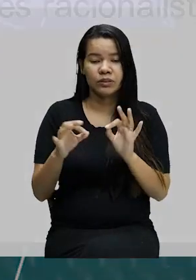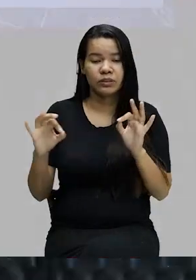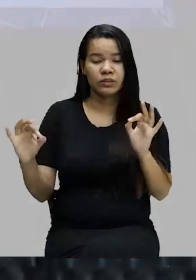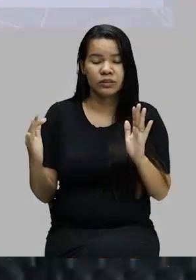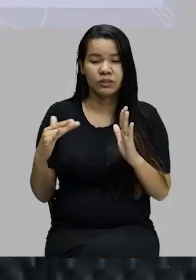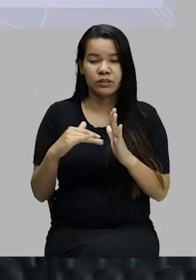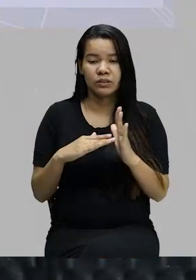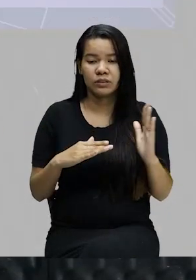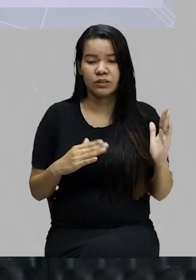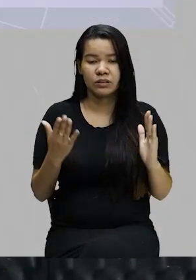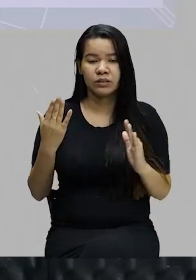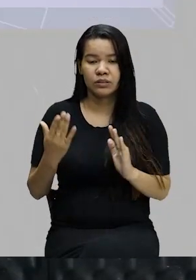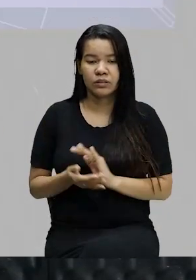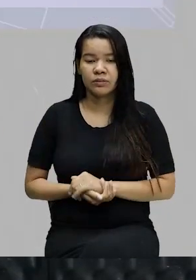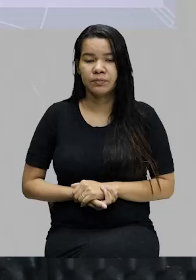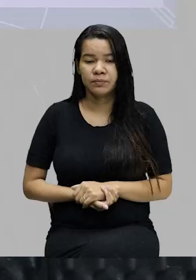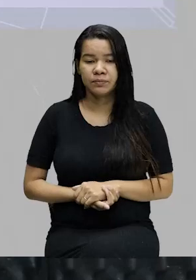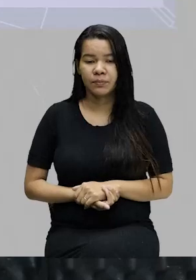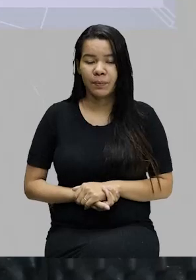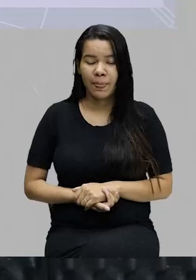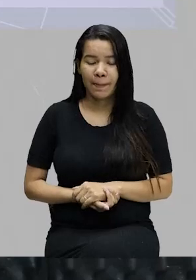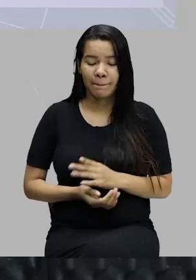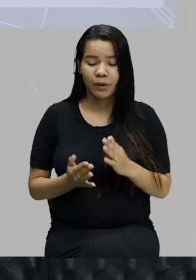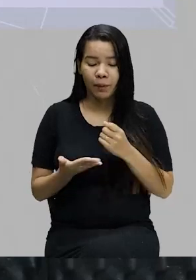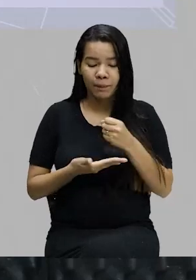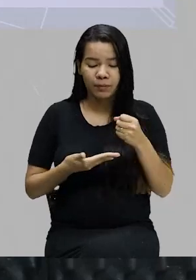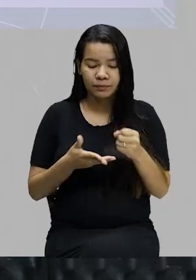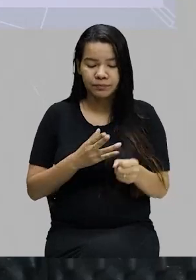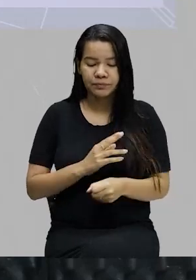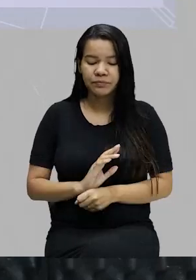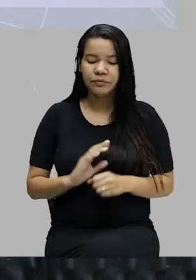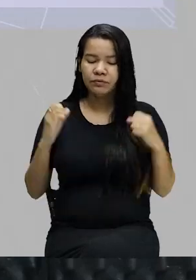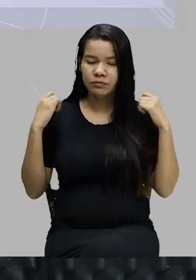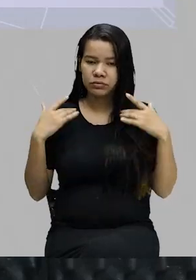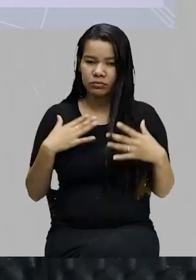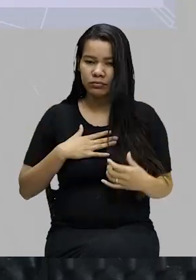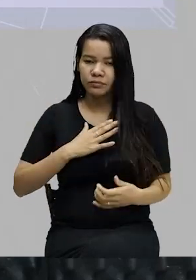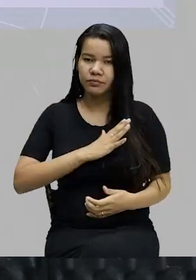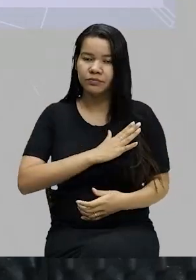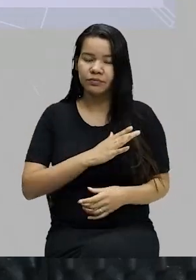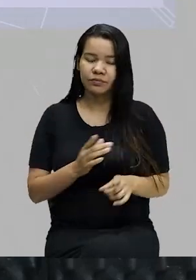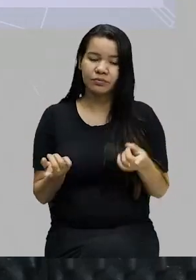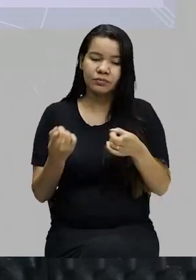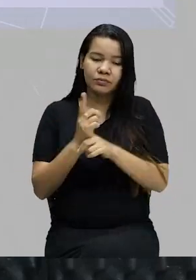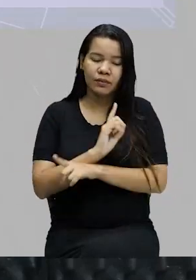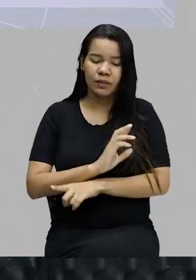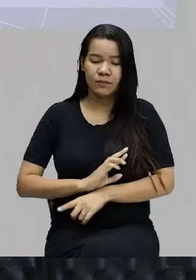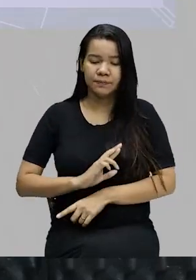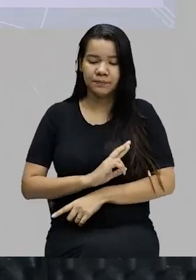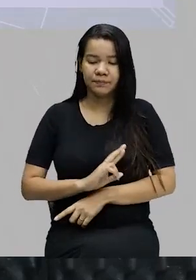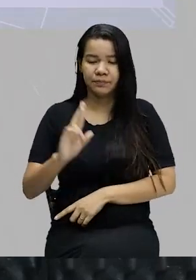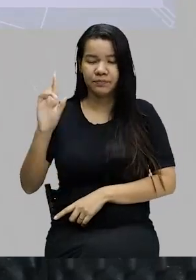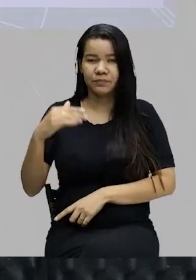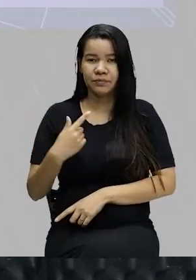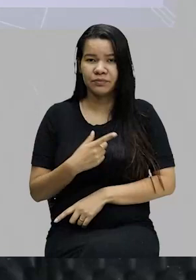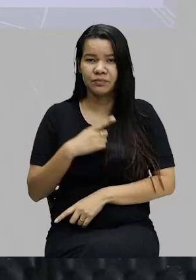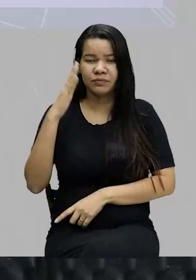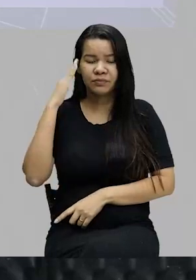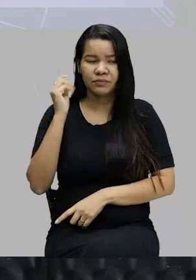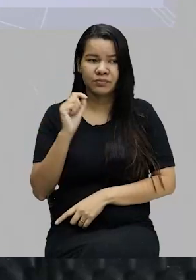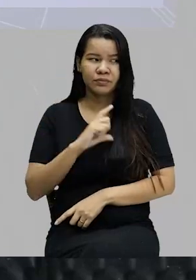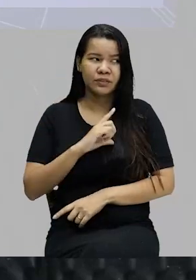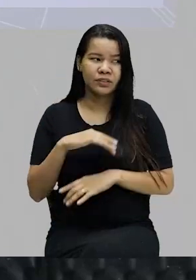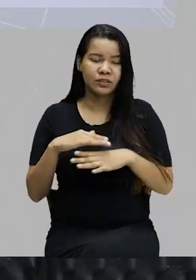bases racionalistas e antirreligiosas. Então, vocês sabem que a gente tem toda essa evolução, né, do pensamento,